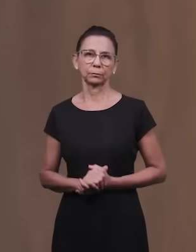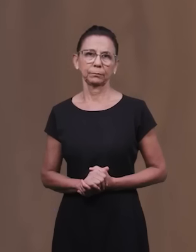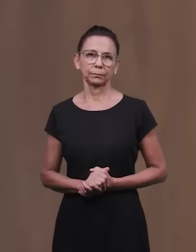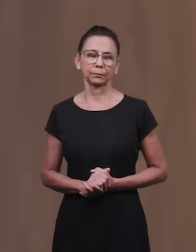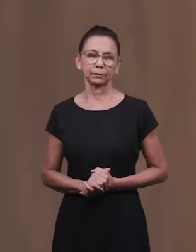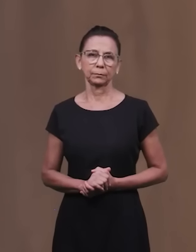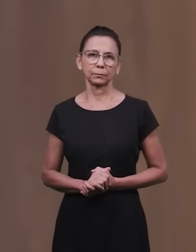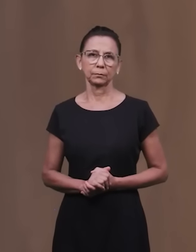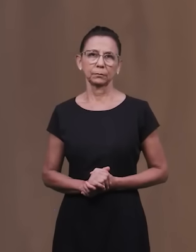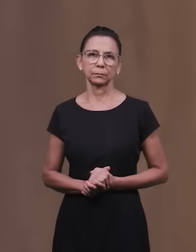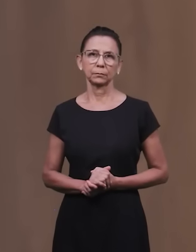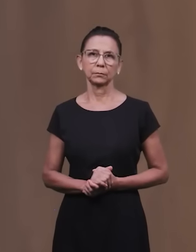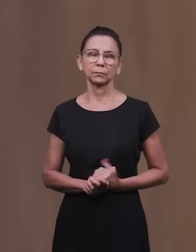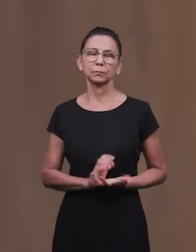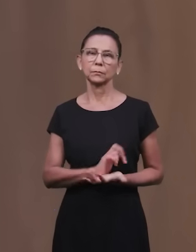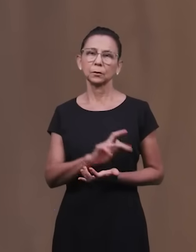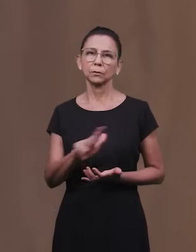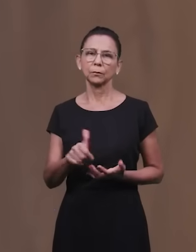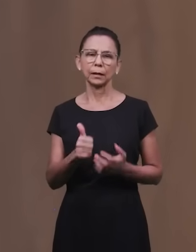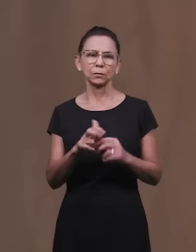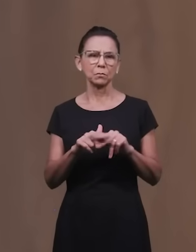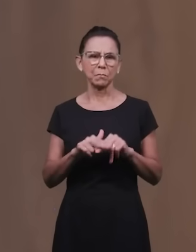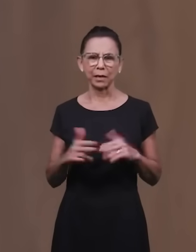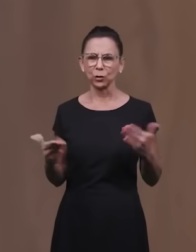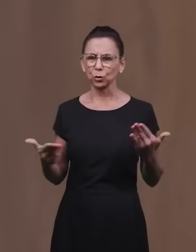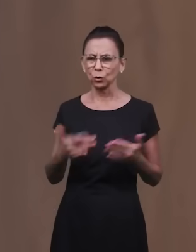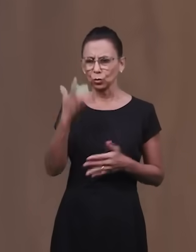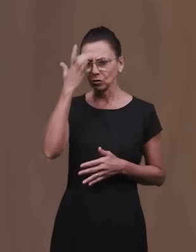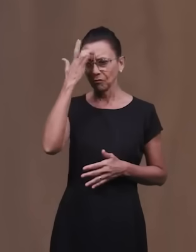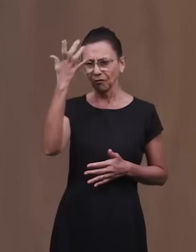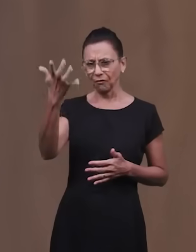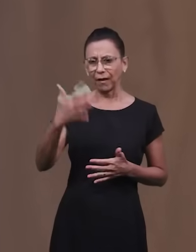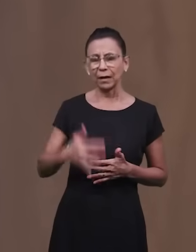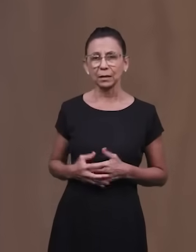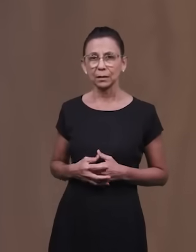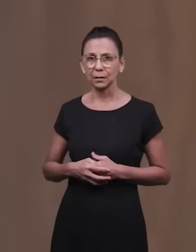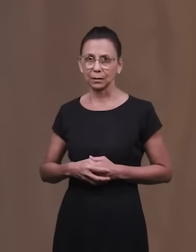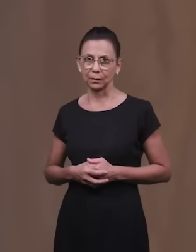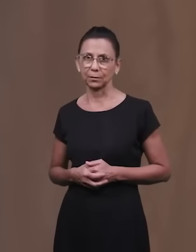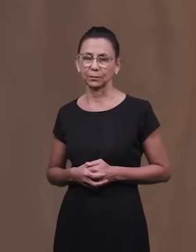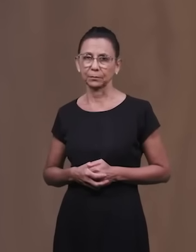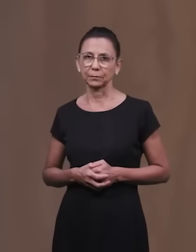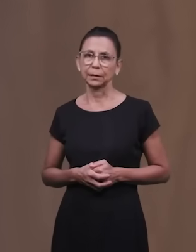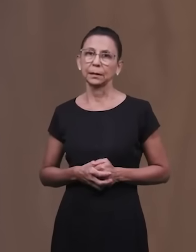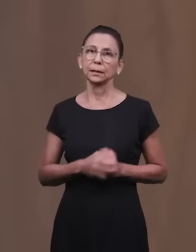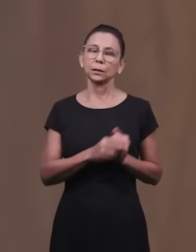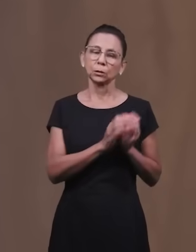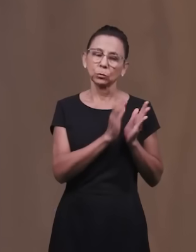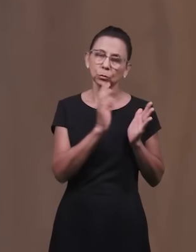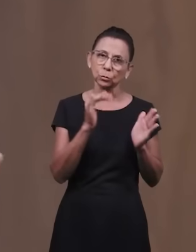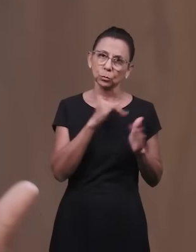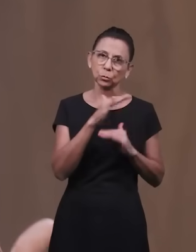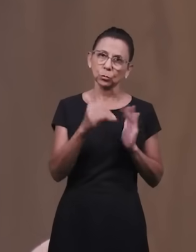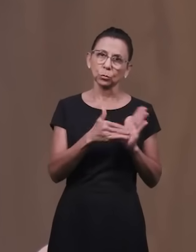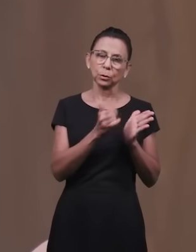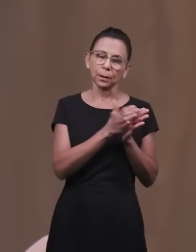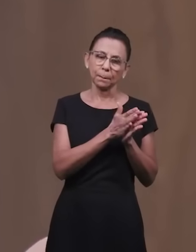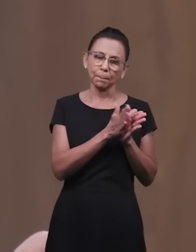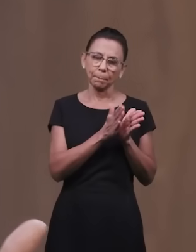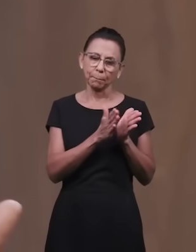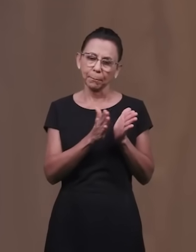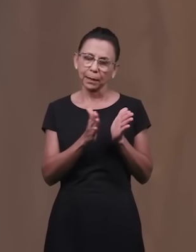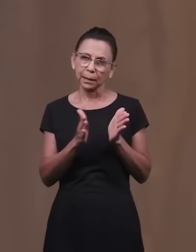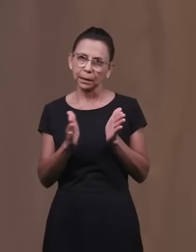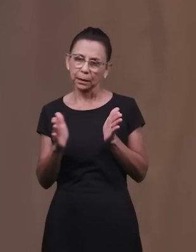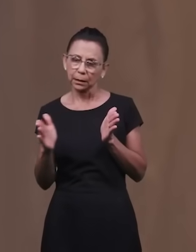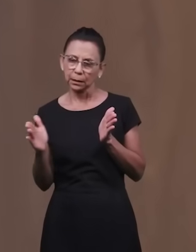processo? Eu me tornar aquele profissional? Eu vou ter que viver um dia depois do outro. Isso vai ser construído num percurso.